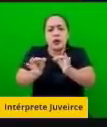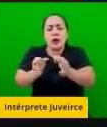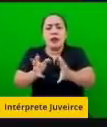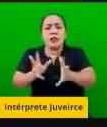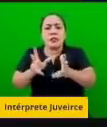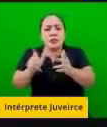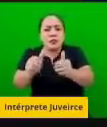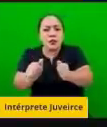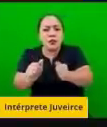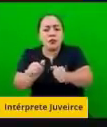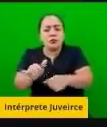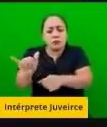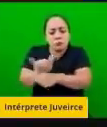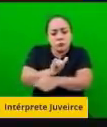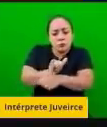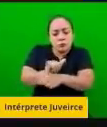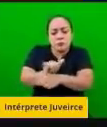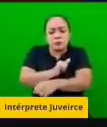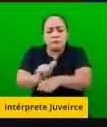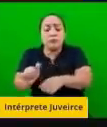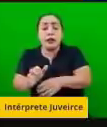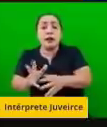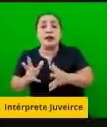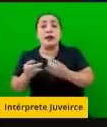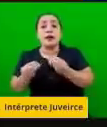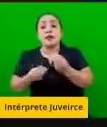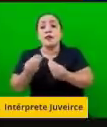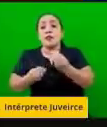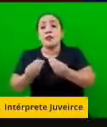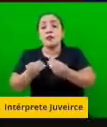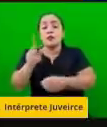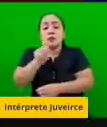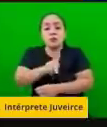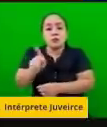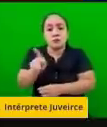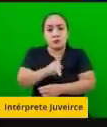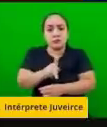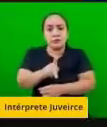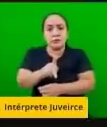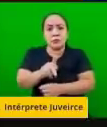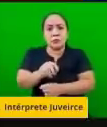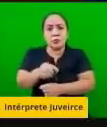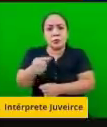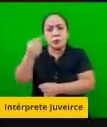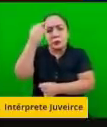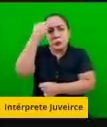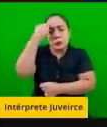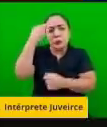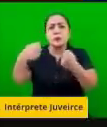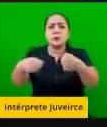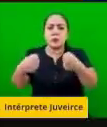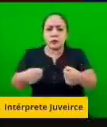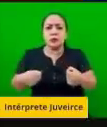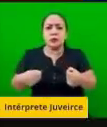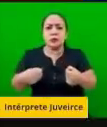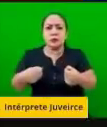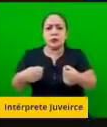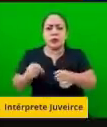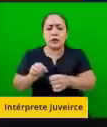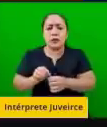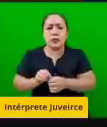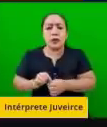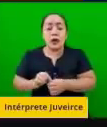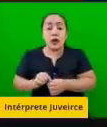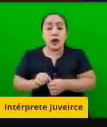as formas como os professores podem e devem agir nesse período em que as aulas presenciais